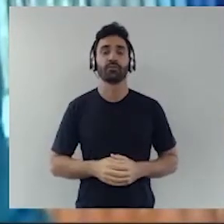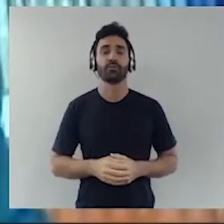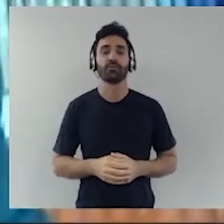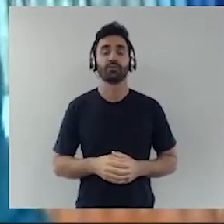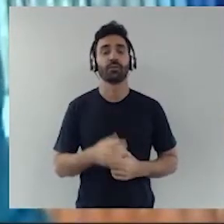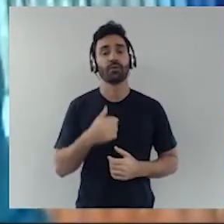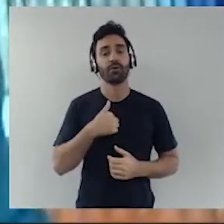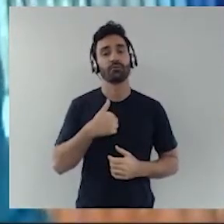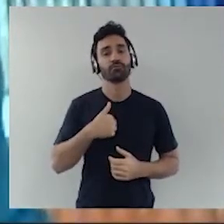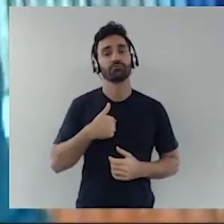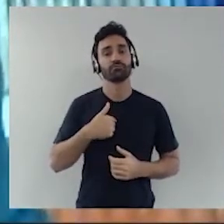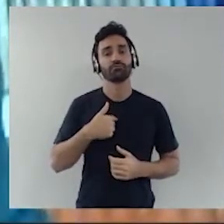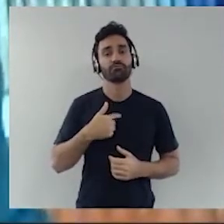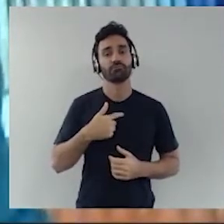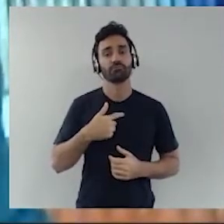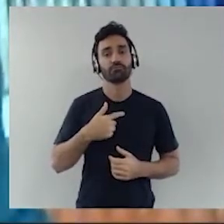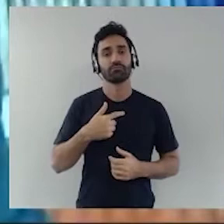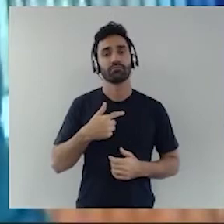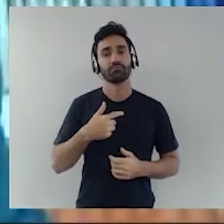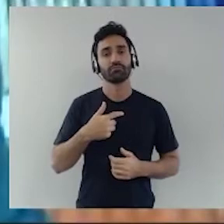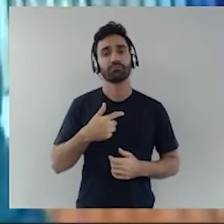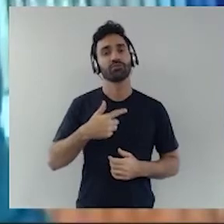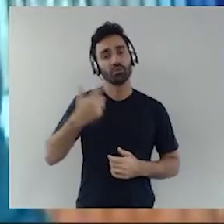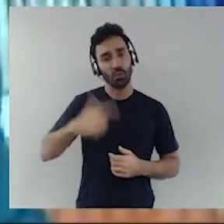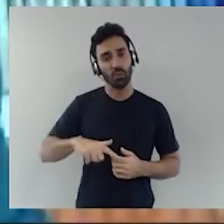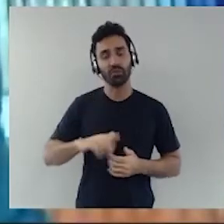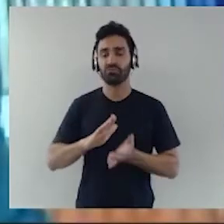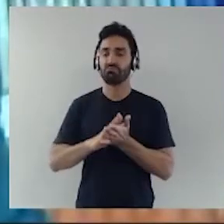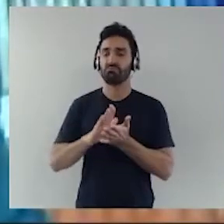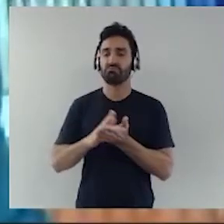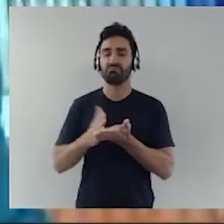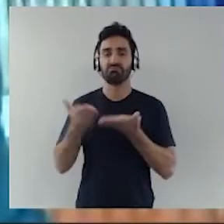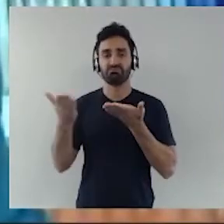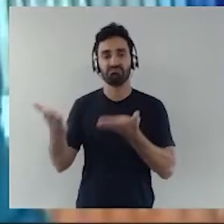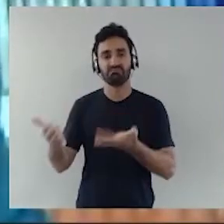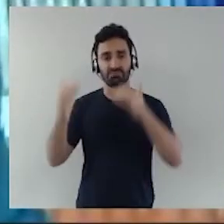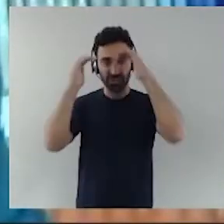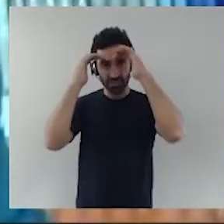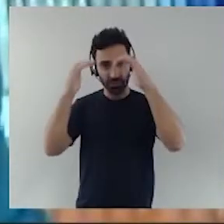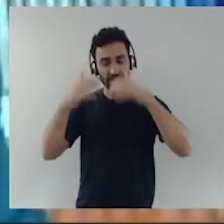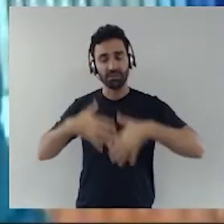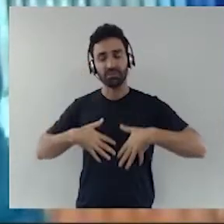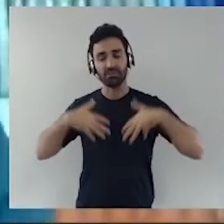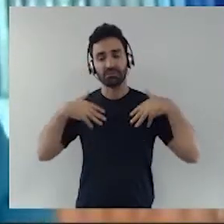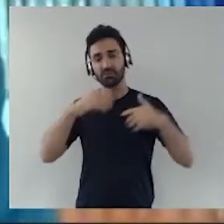e aí quero todas as honras e respeito e admiração